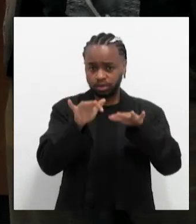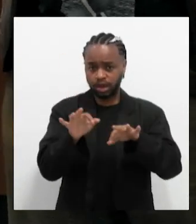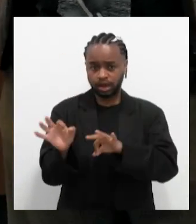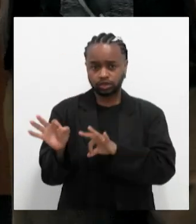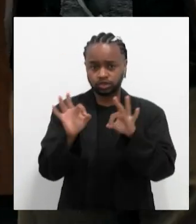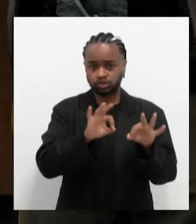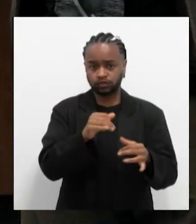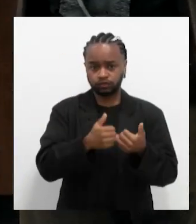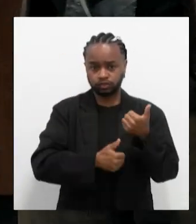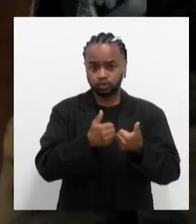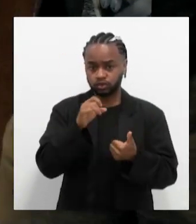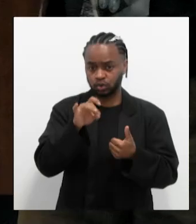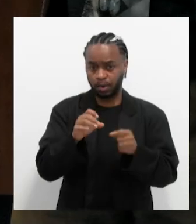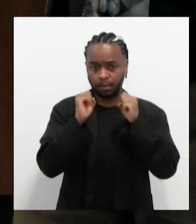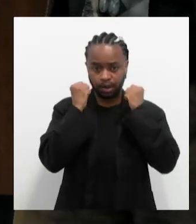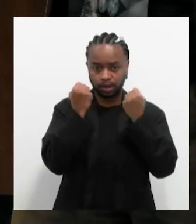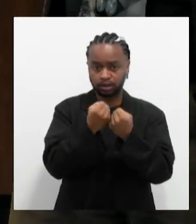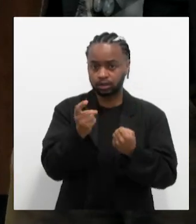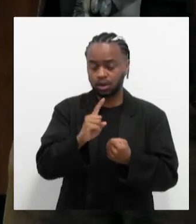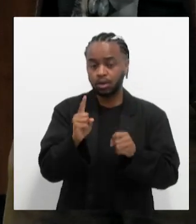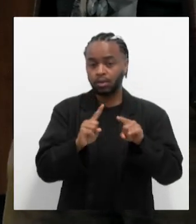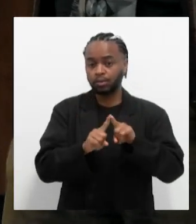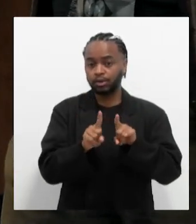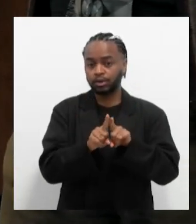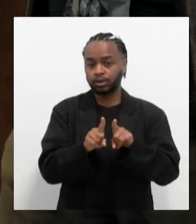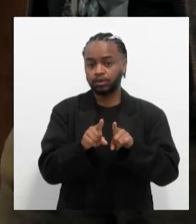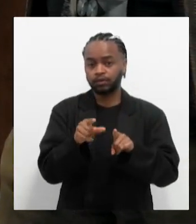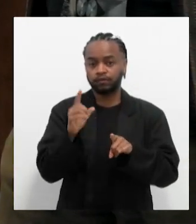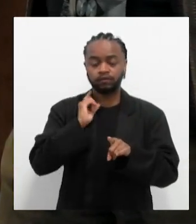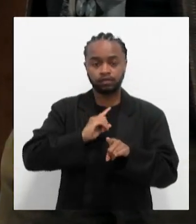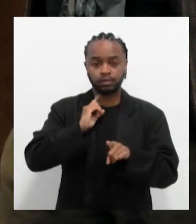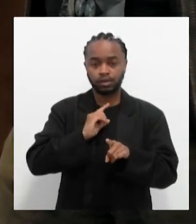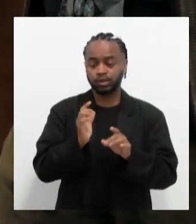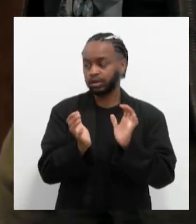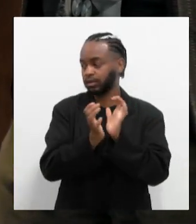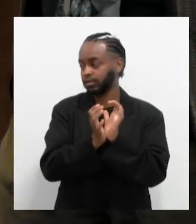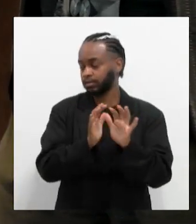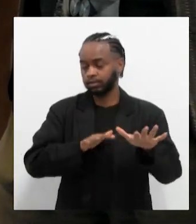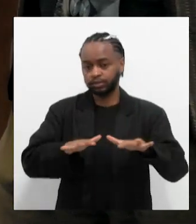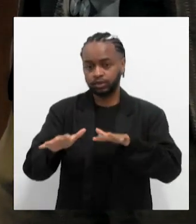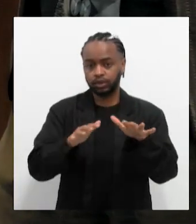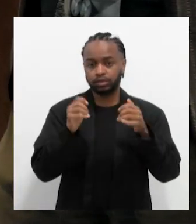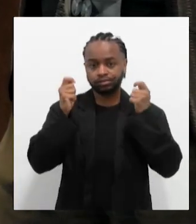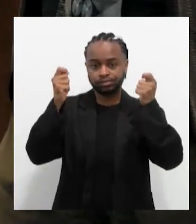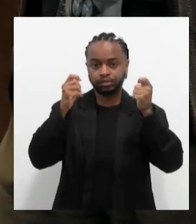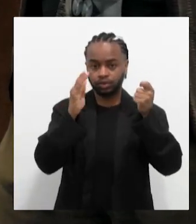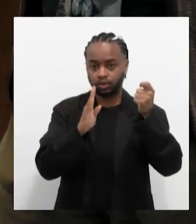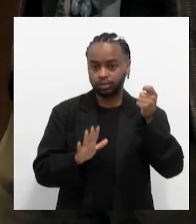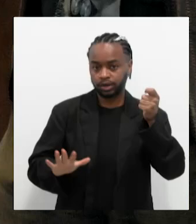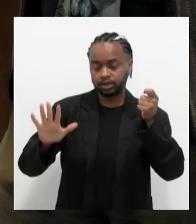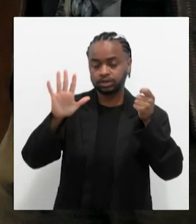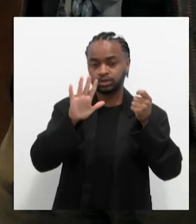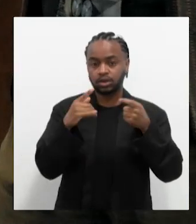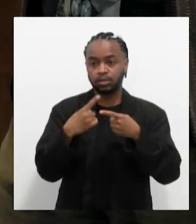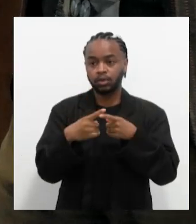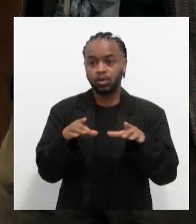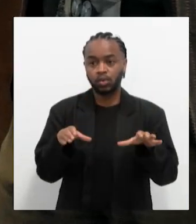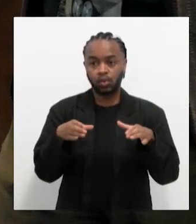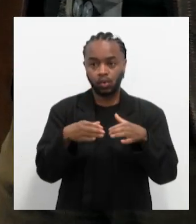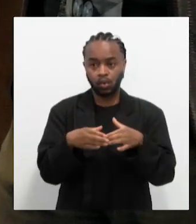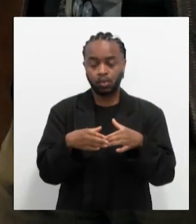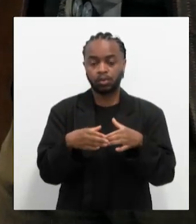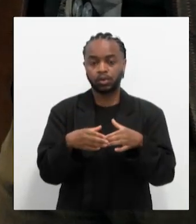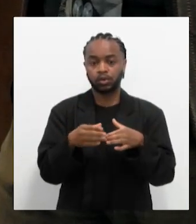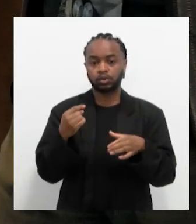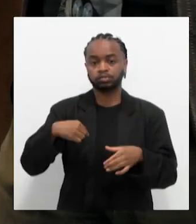do Maracanã, mas o Flamengo é um time que mobiliza torcidas no Brasil inteiro. É um clube do qual